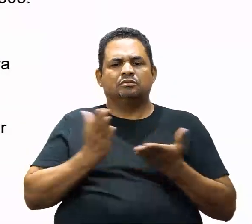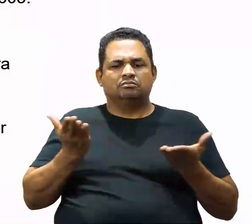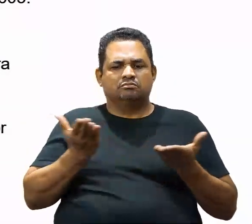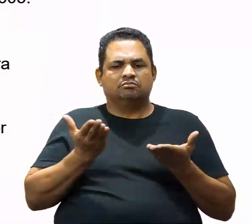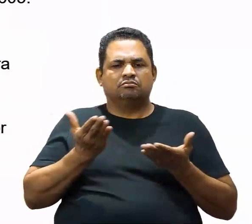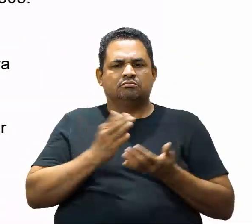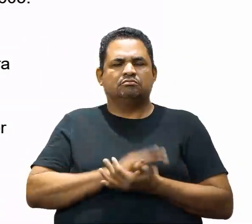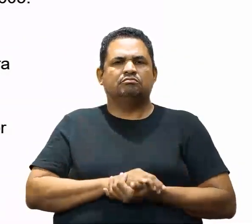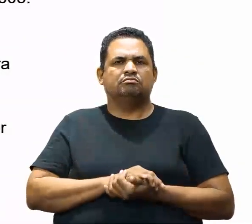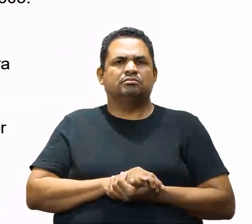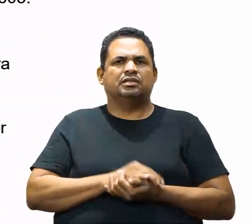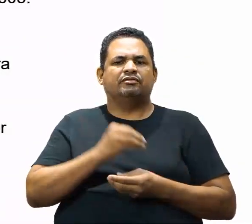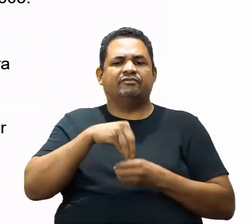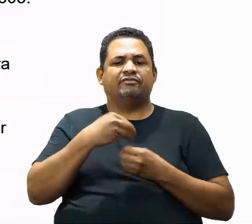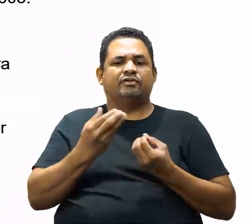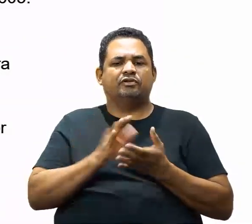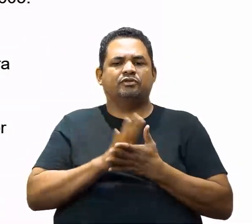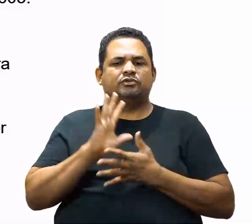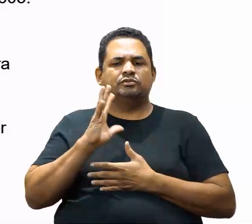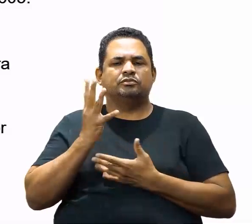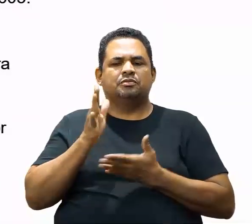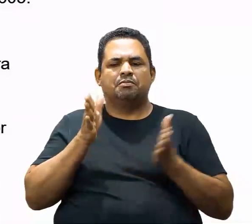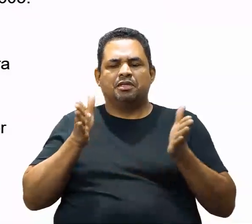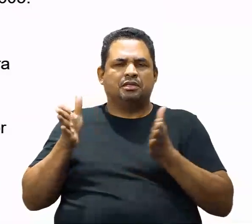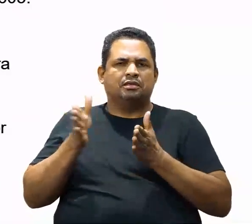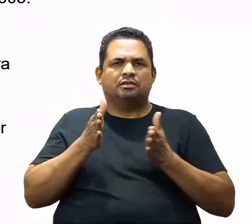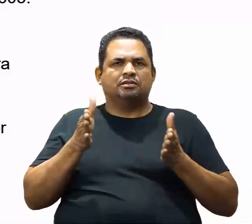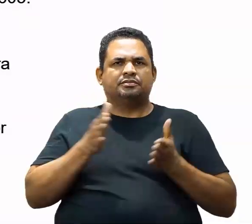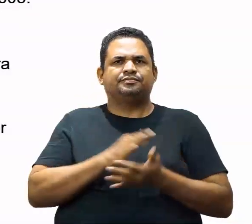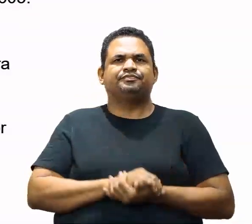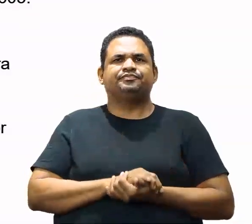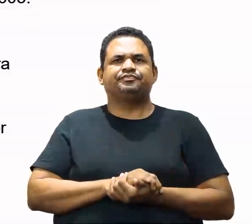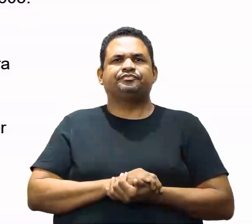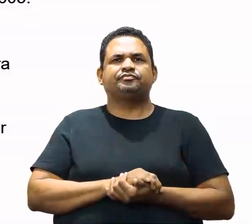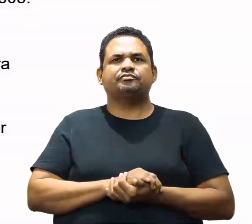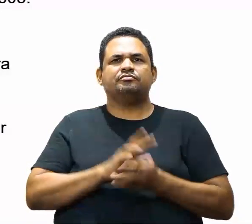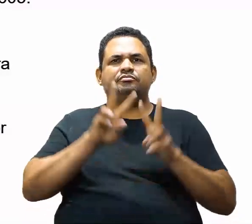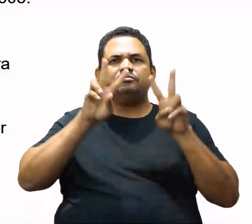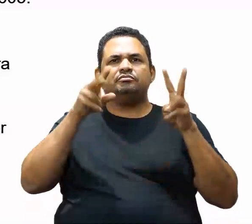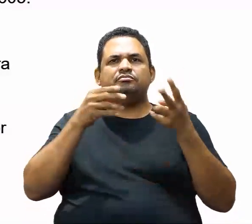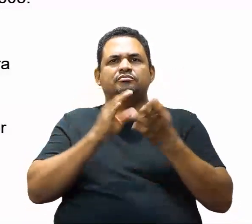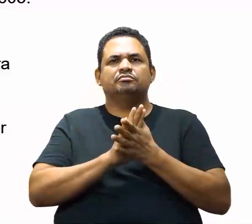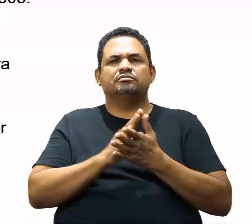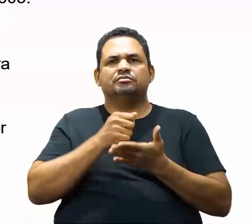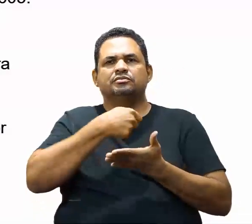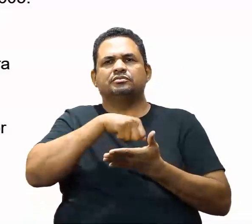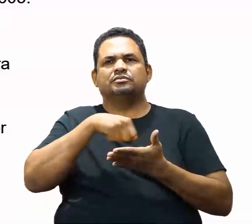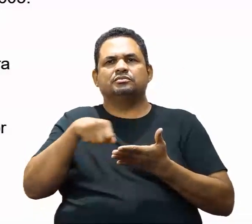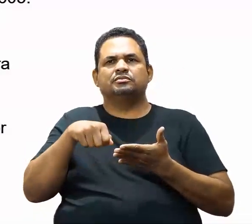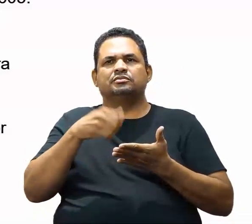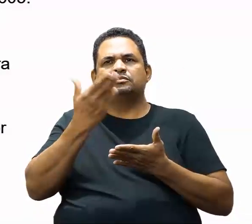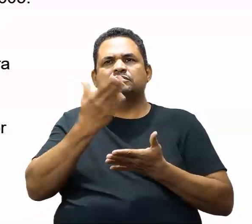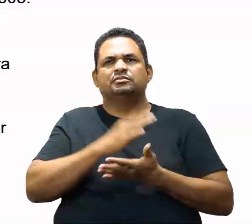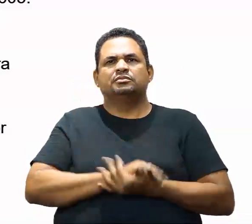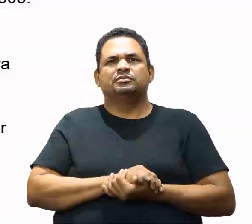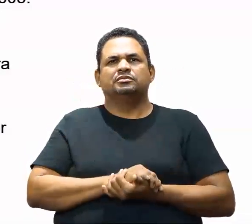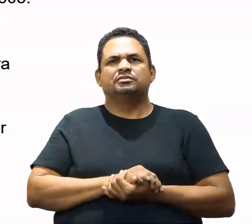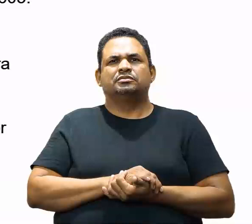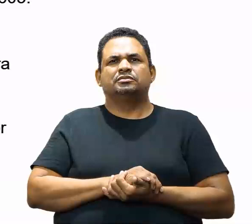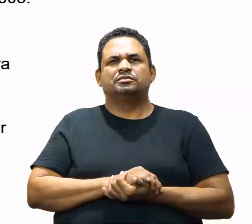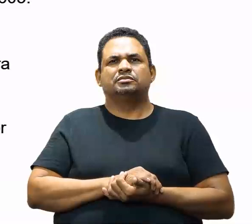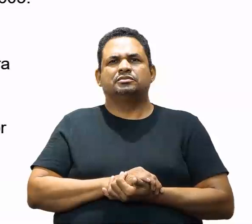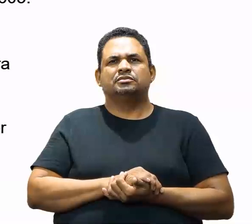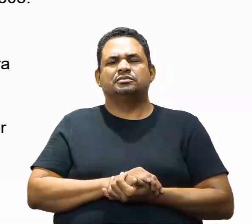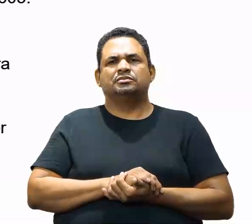atemporal. O título e ortografia originais eram El Ingenioso Hidalgo Don Quixote de la